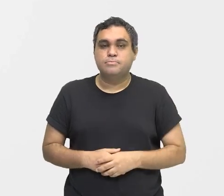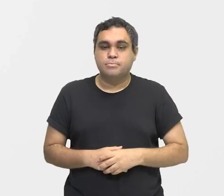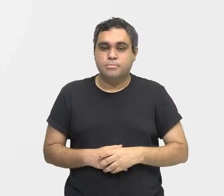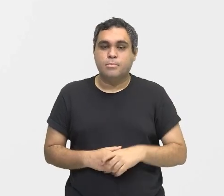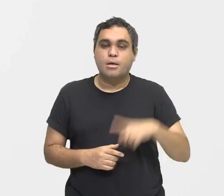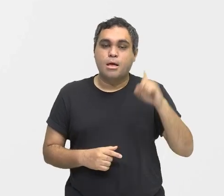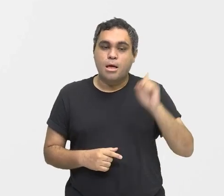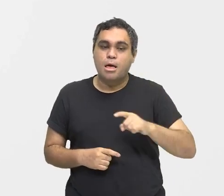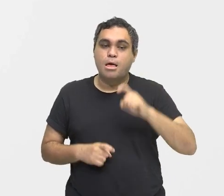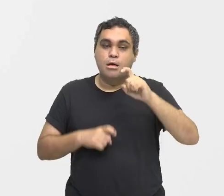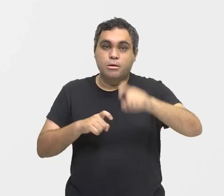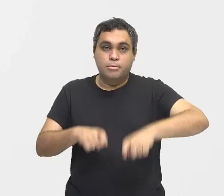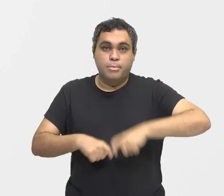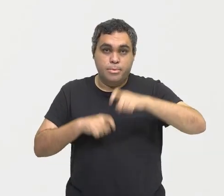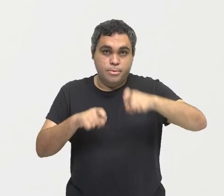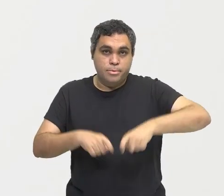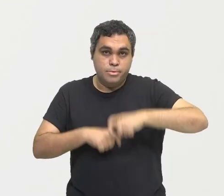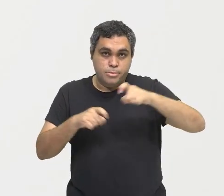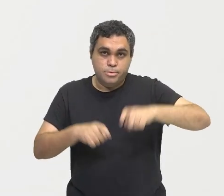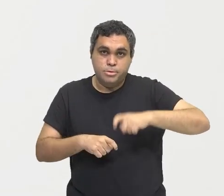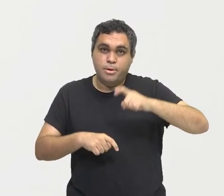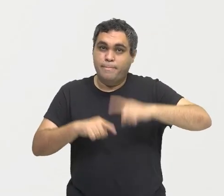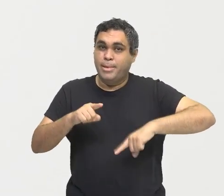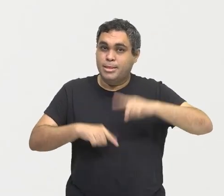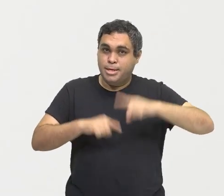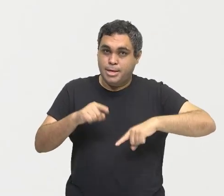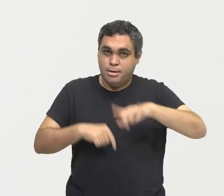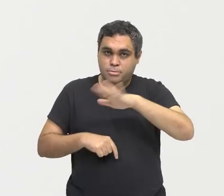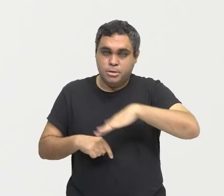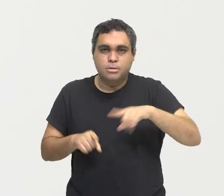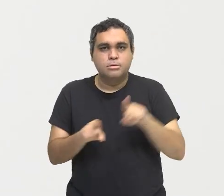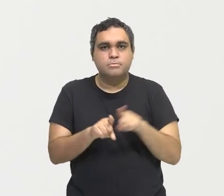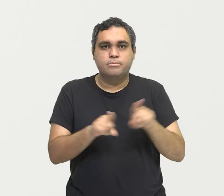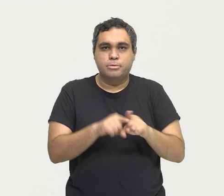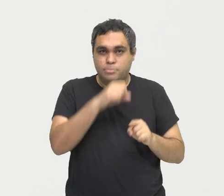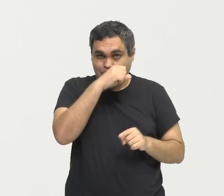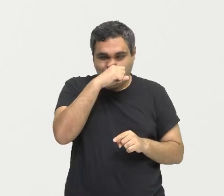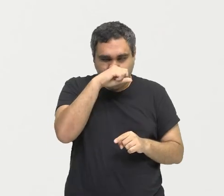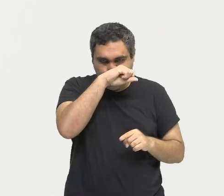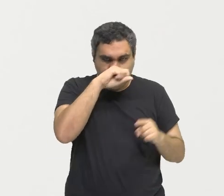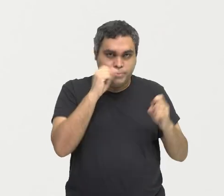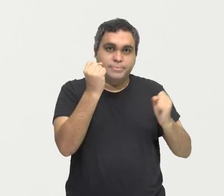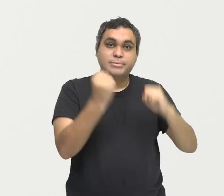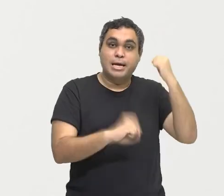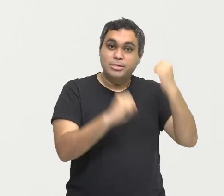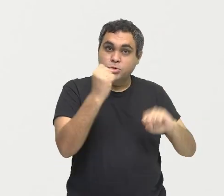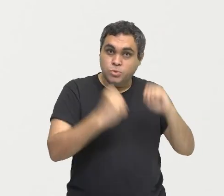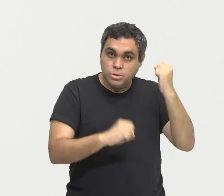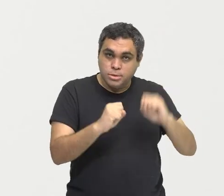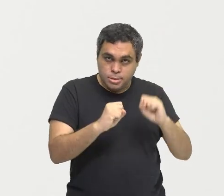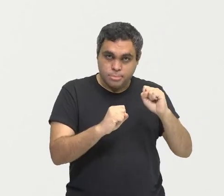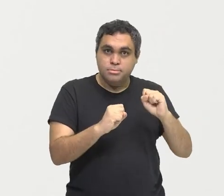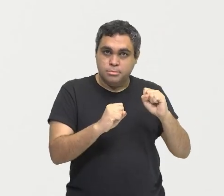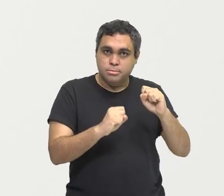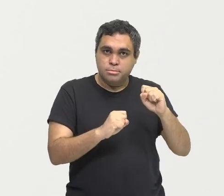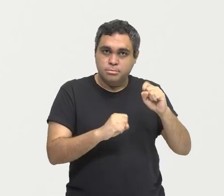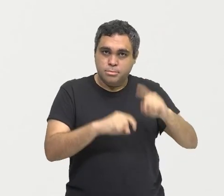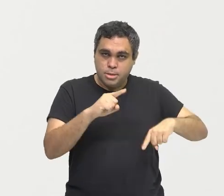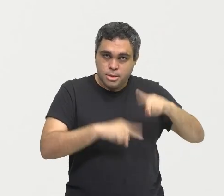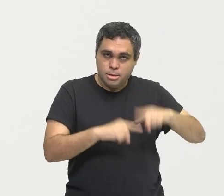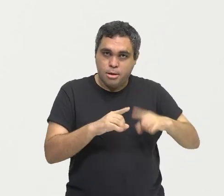produção agropecuária e produtos industrializados. Por quê? O Brasil, gente, ele é um